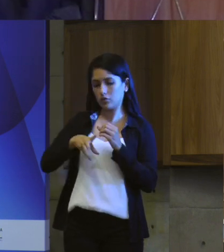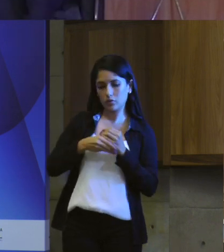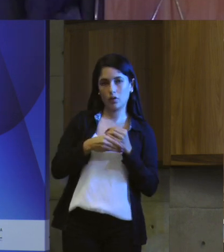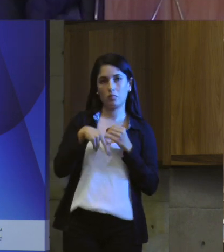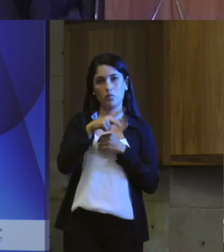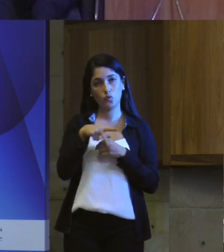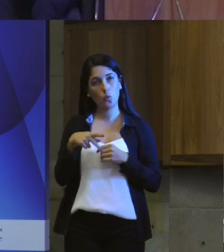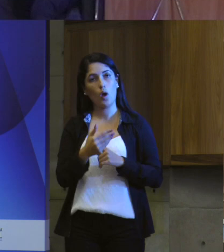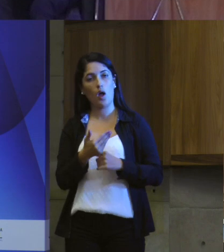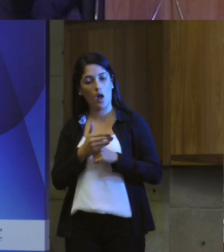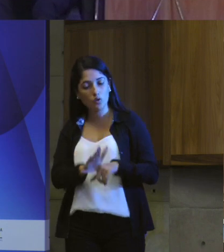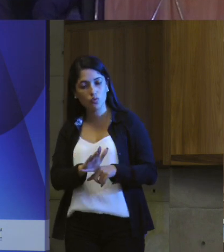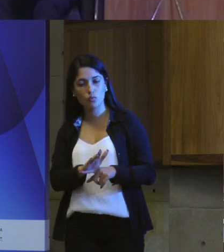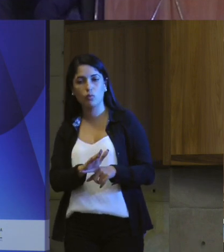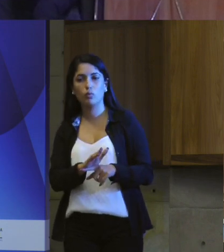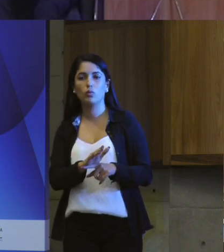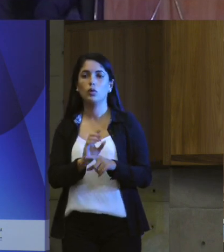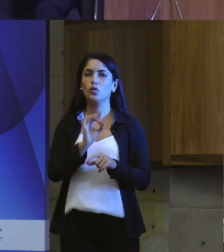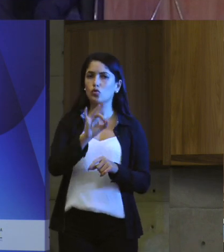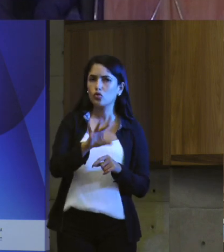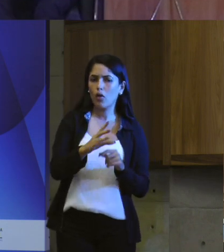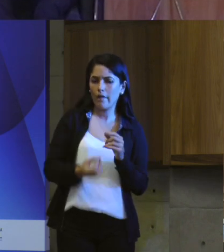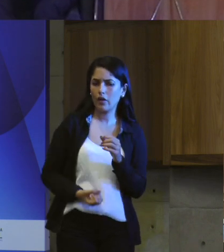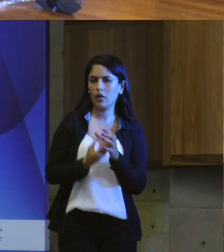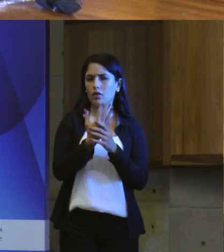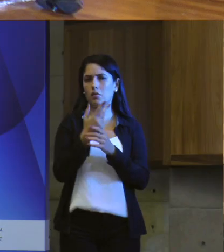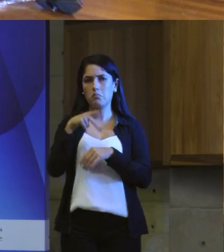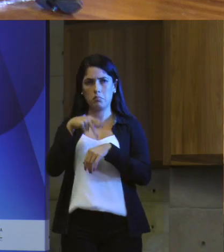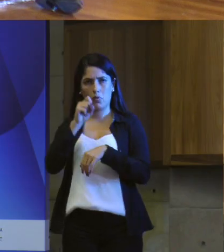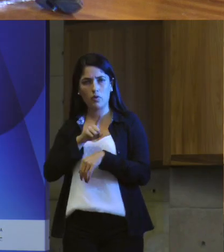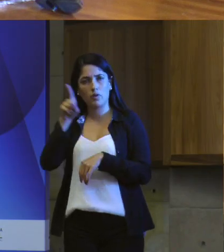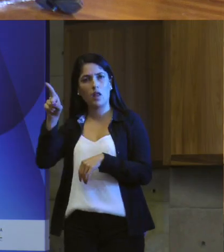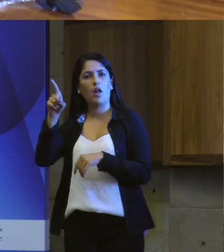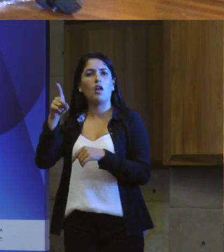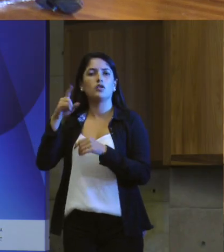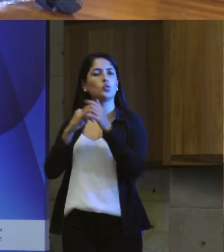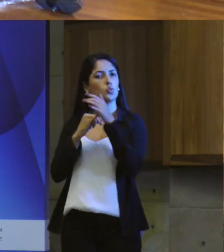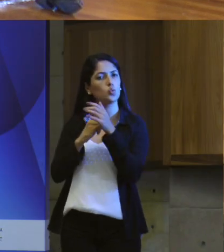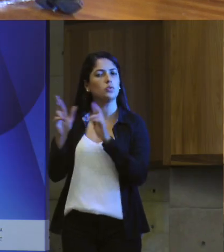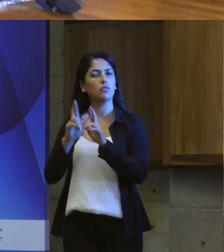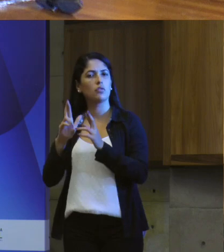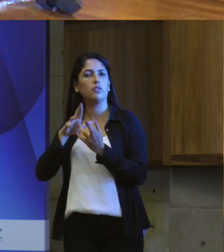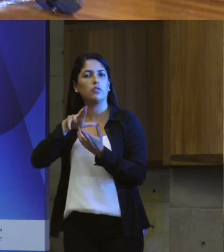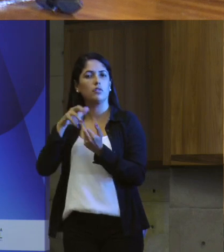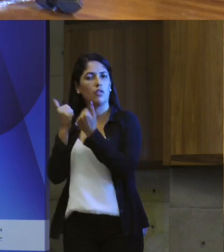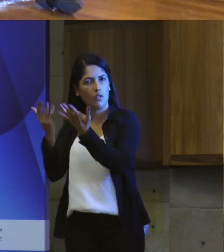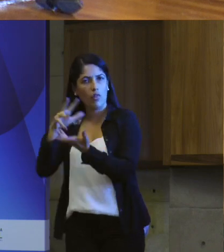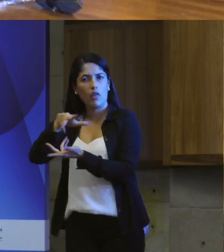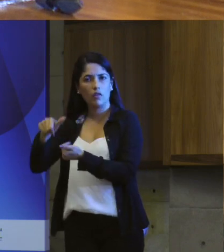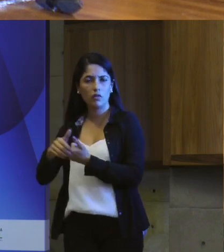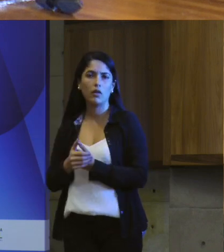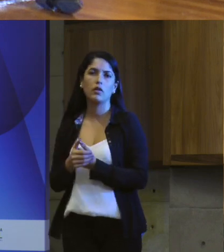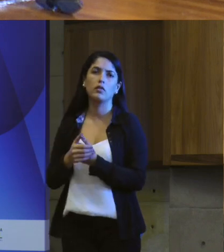não só ajudou na na criação do curso de pós graduação do estúdio relações internacionais no ano passado